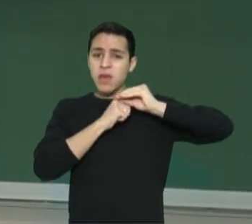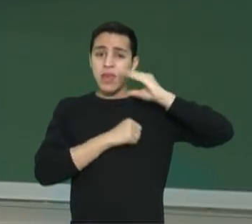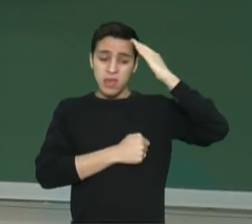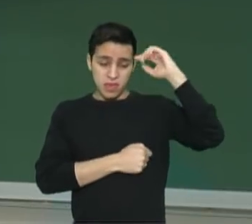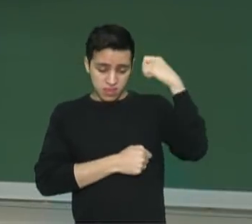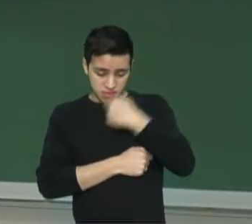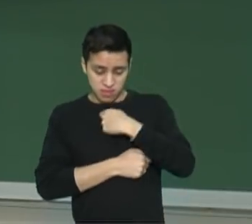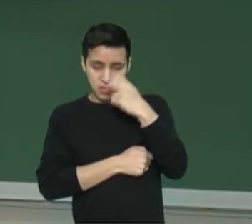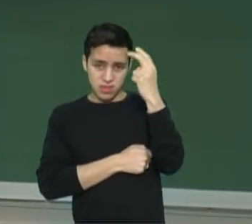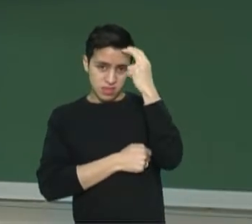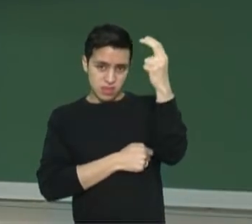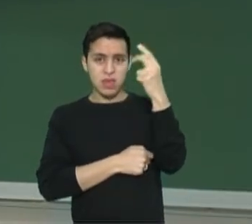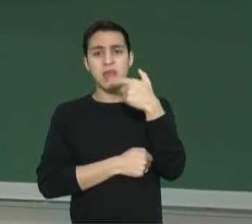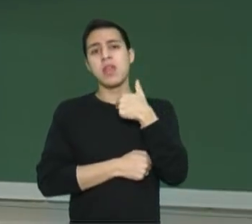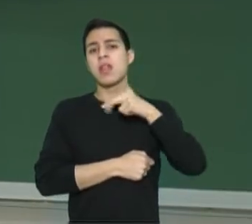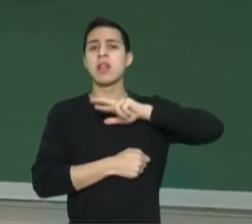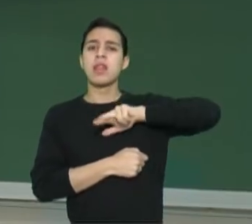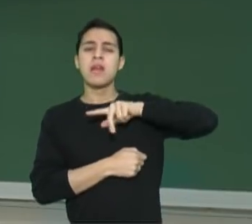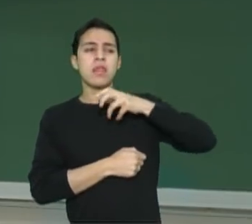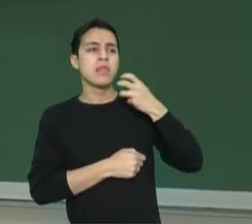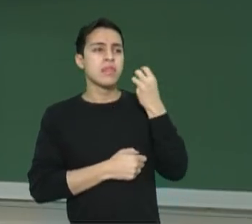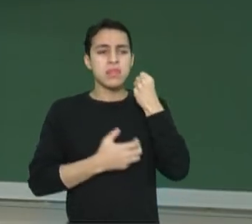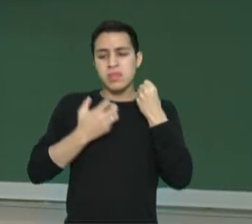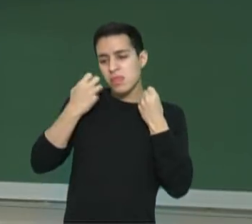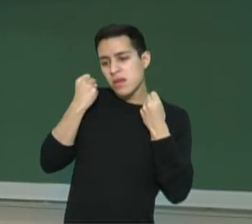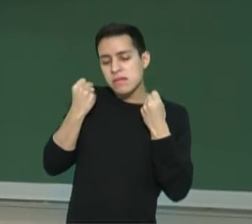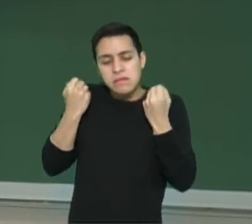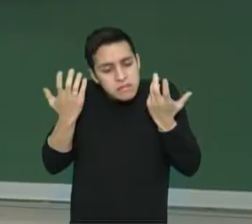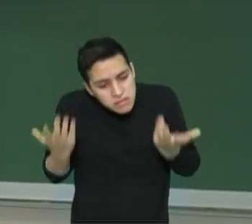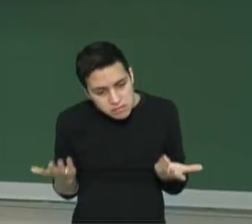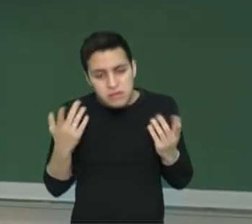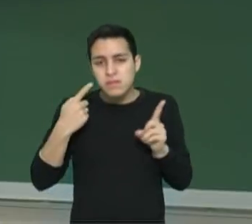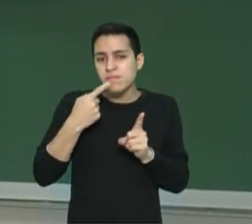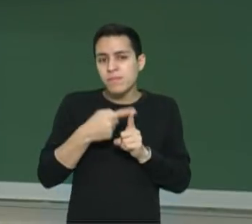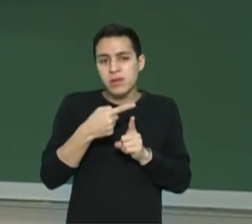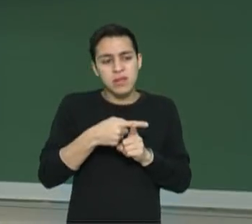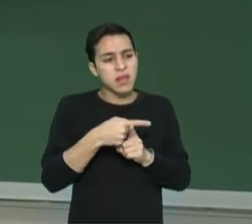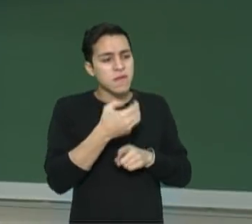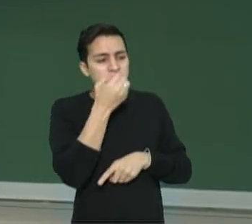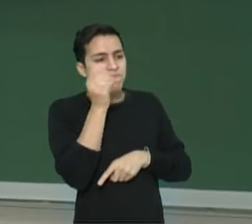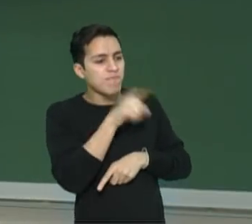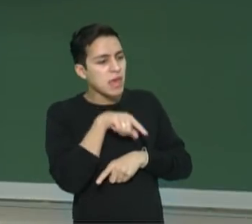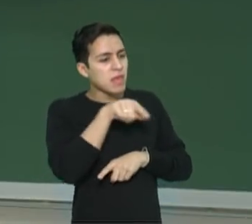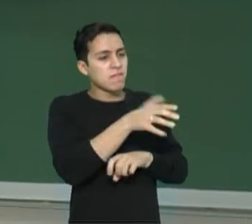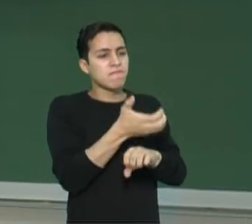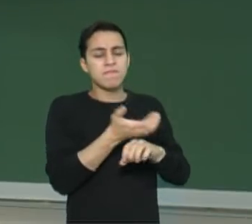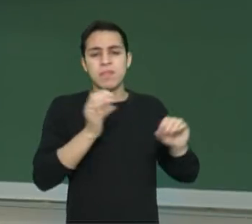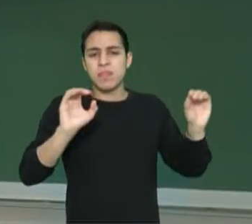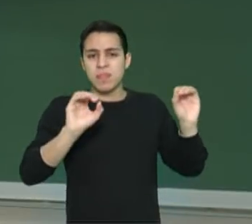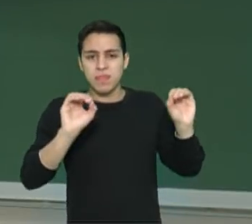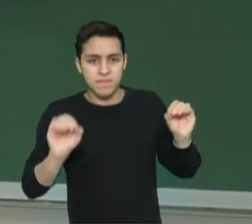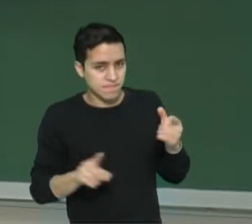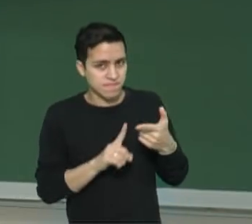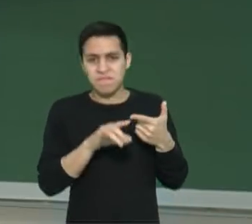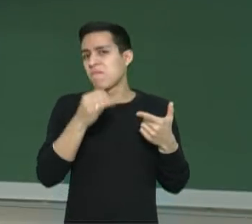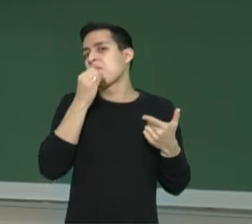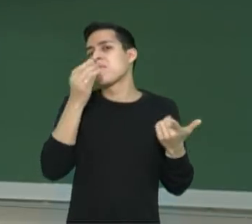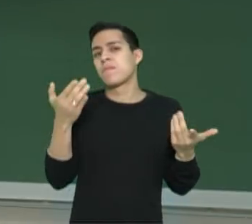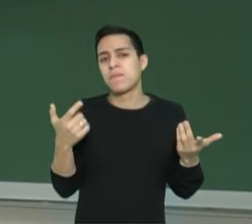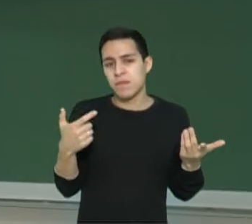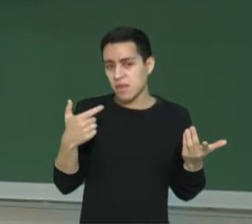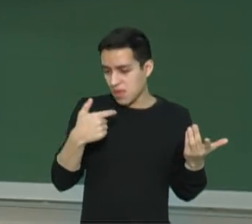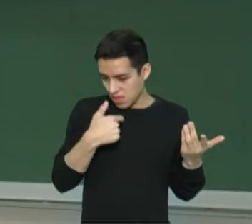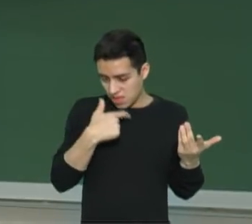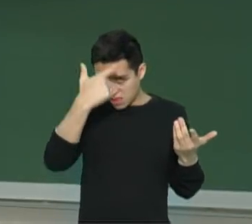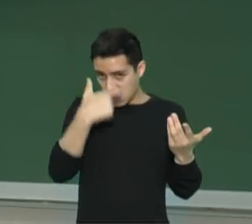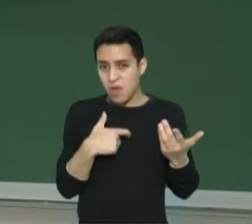inteligência, eu não fico tão frustrado em, de repente, não ir tão bem em uma matéria. Né? Por exemplo, professora Maísa,